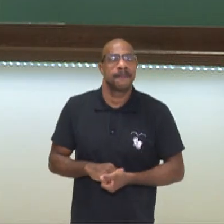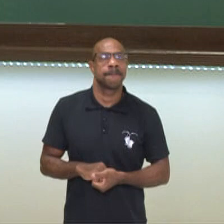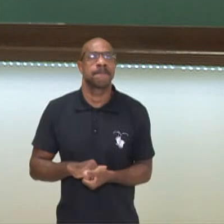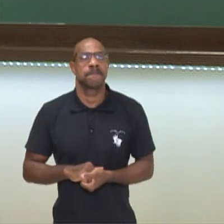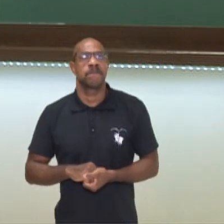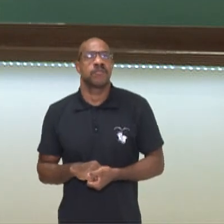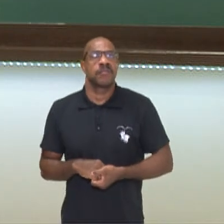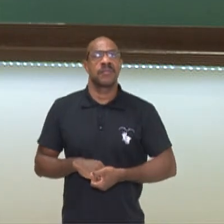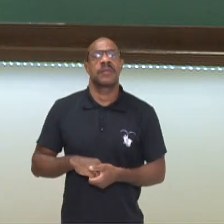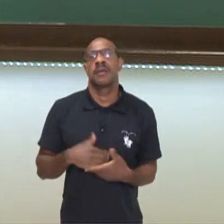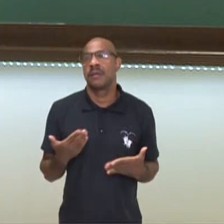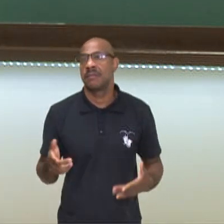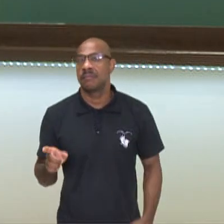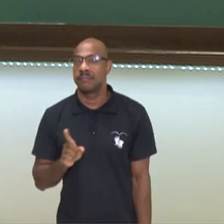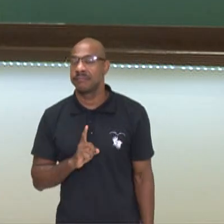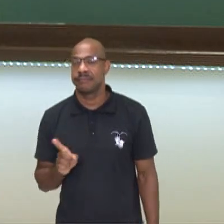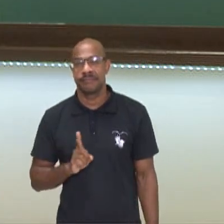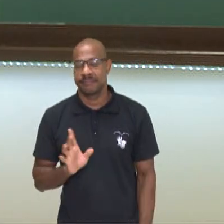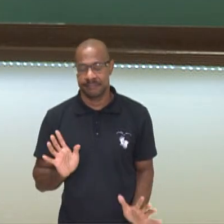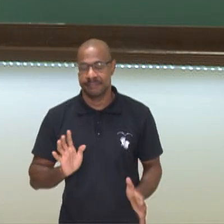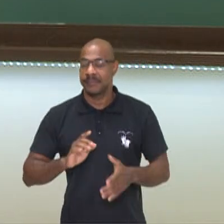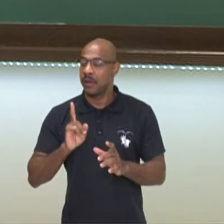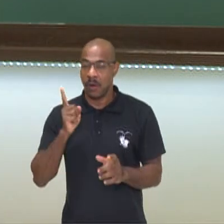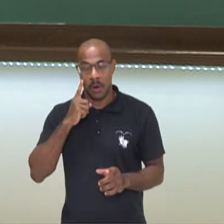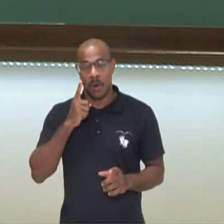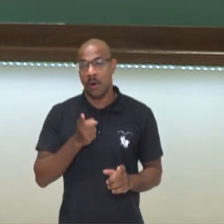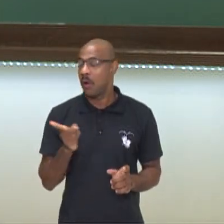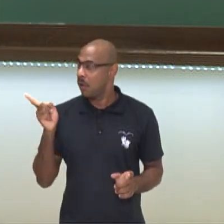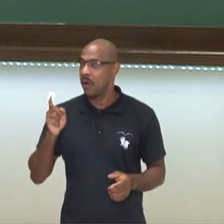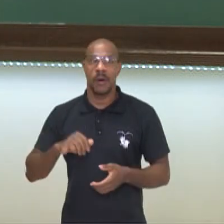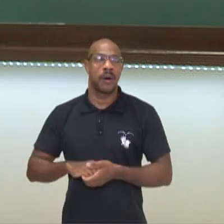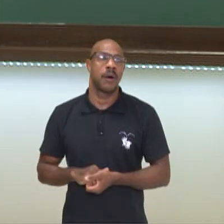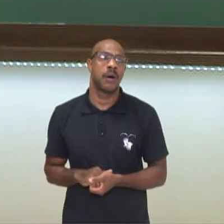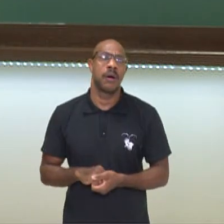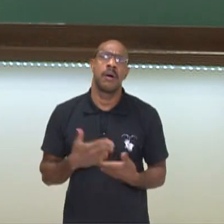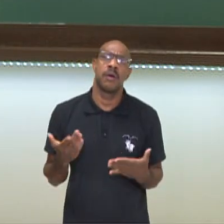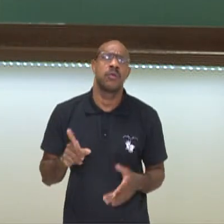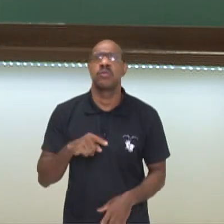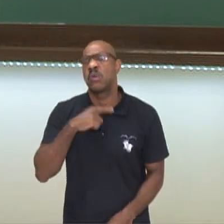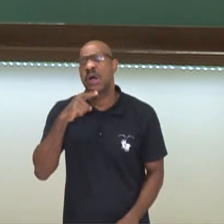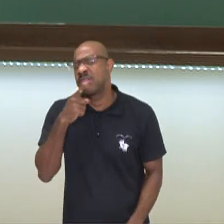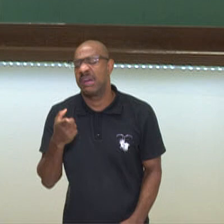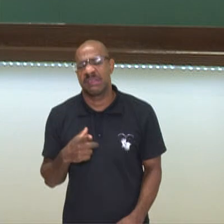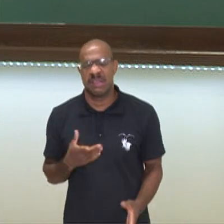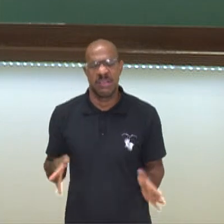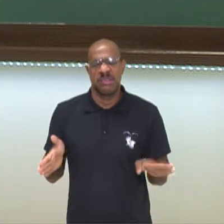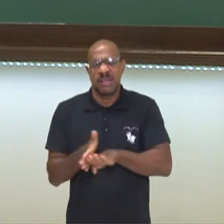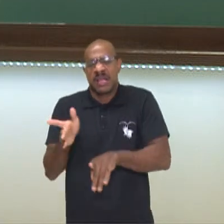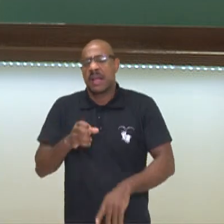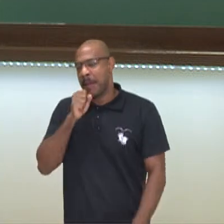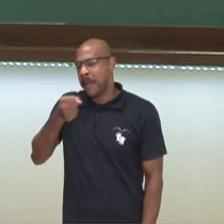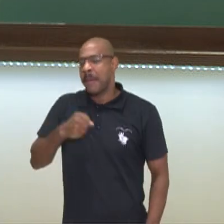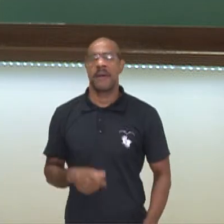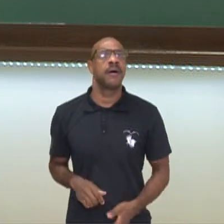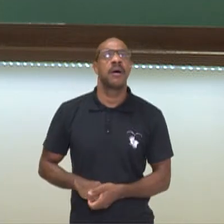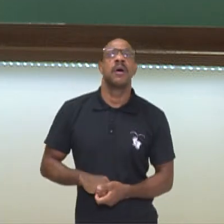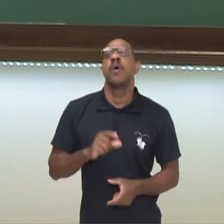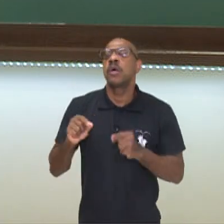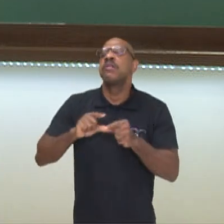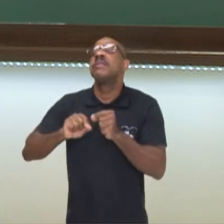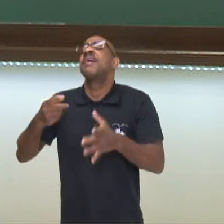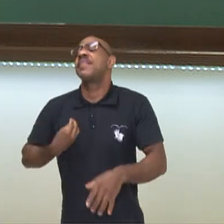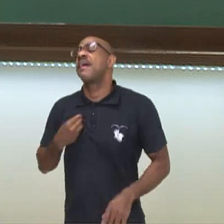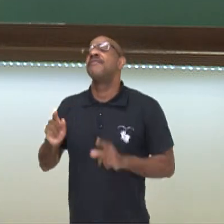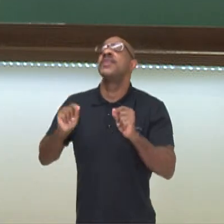vezes a coisa professora é vamos ver então não adianta chegar e falado nada lá isso aí e aí o que que você